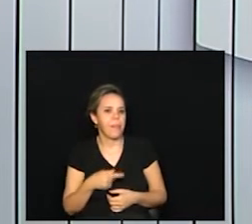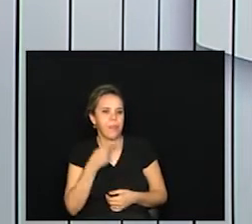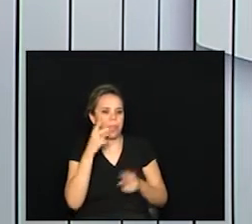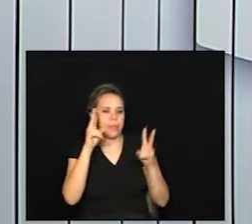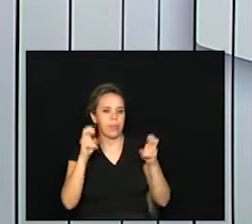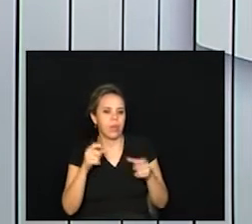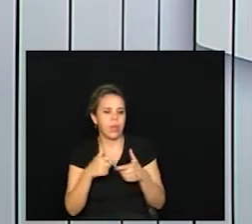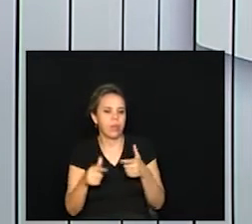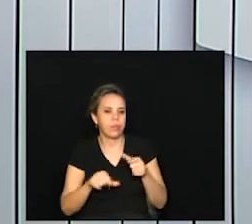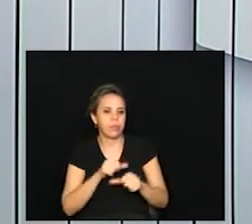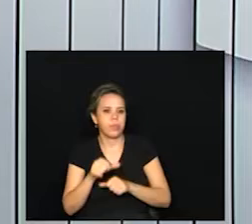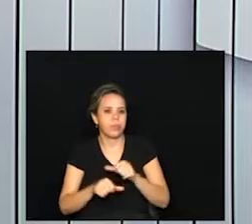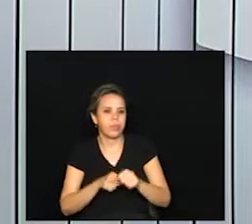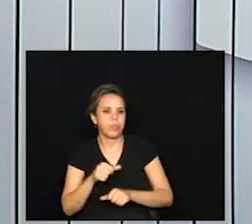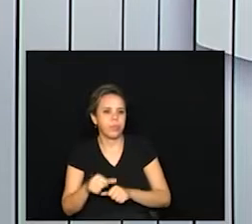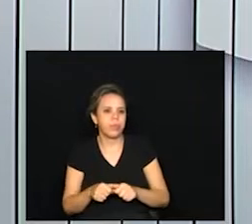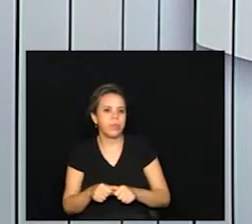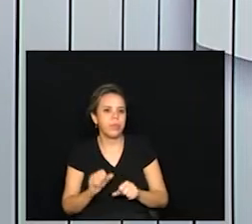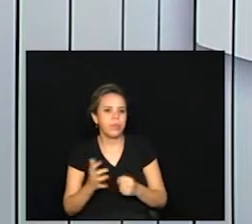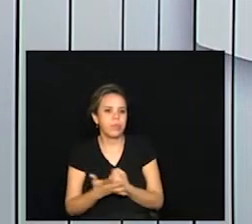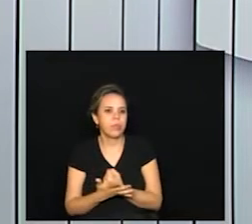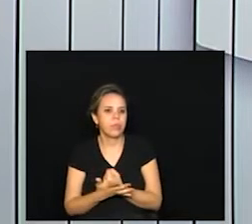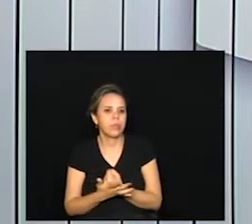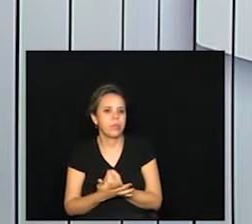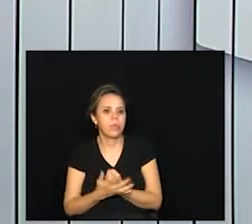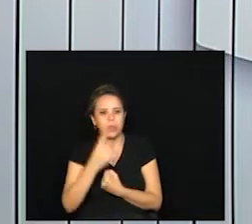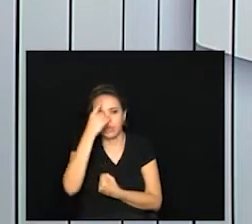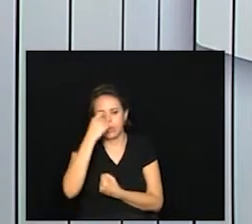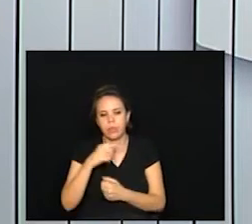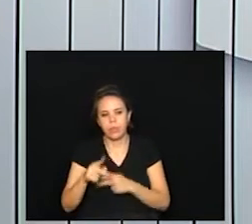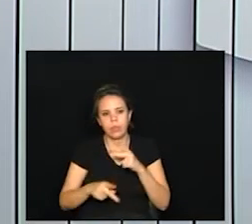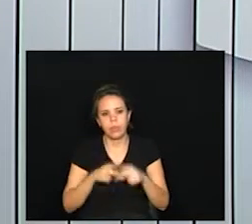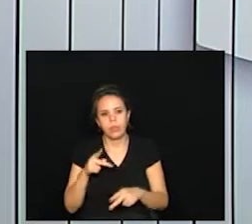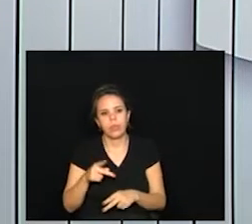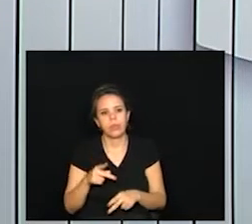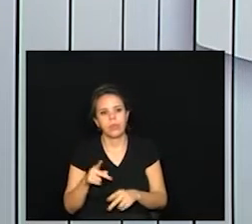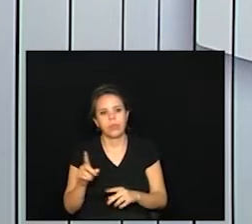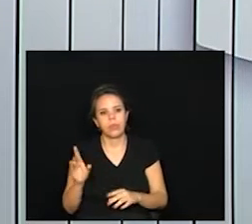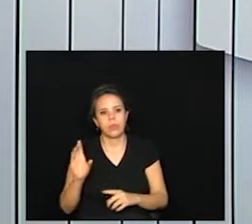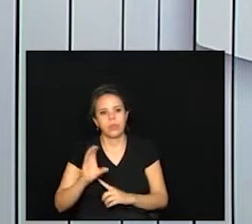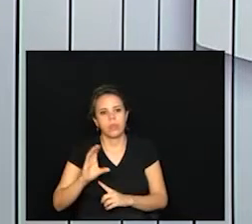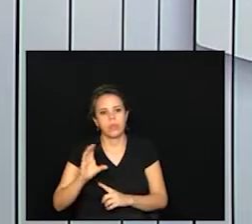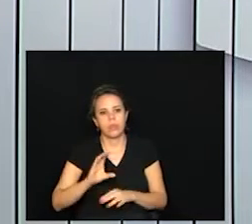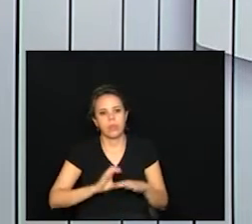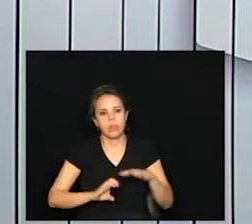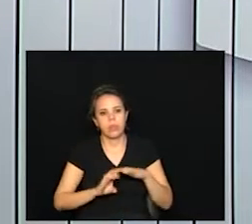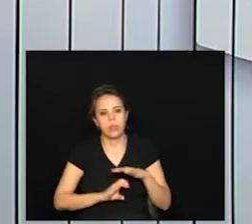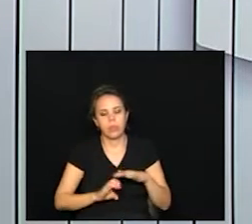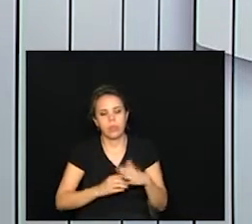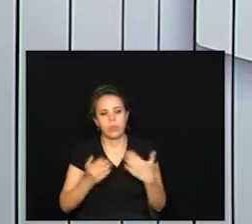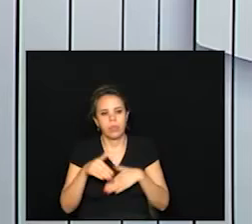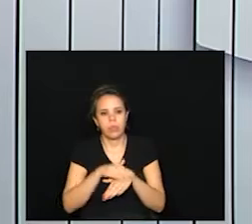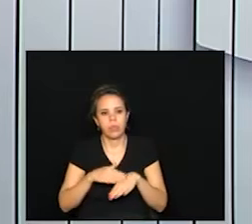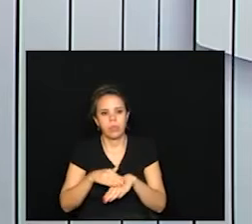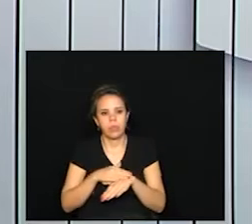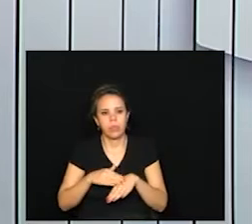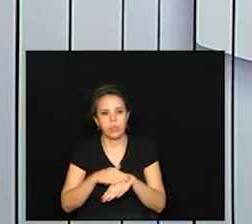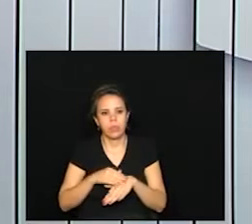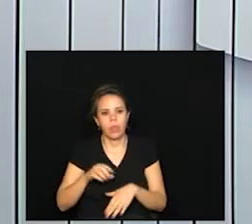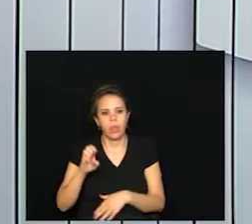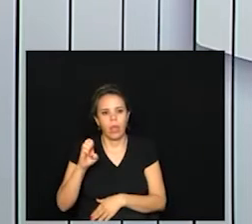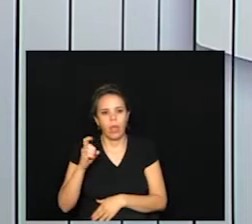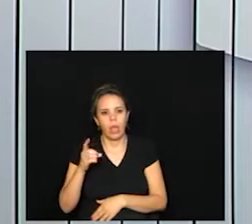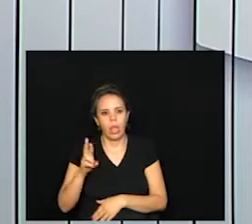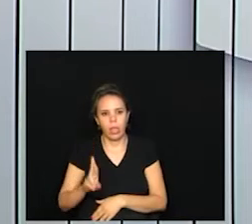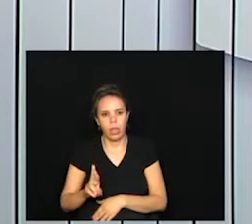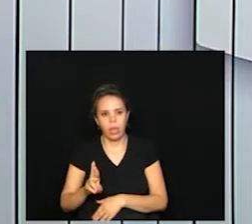se houve alguma mudança nesta pandemia no perfil dos consumidores, das empresas, converso agora com o Éder